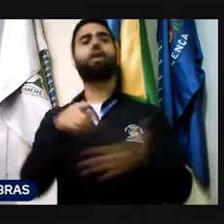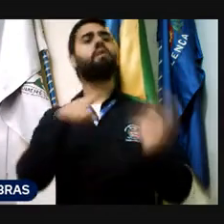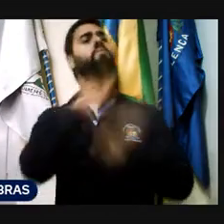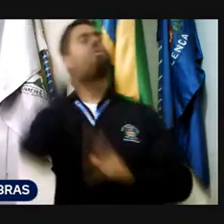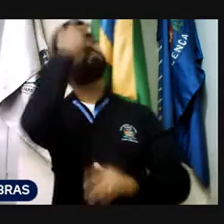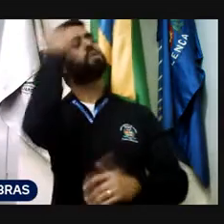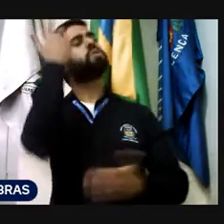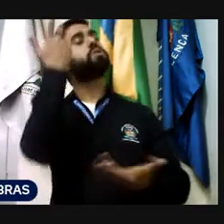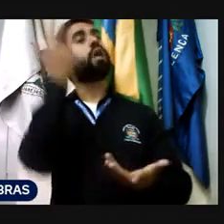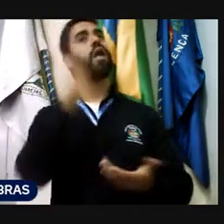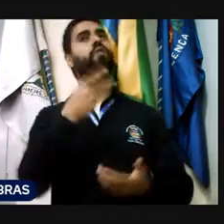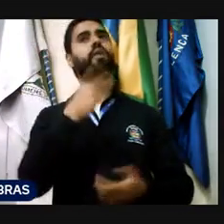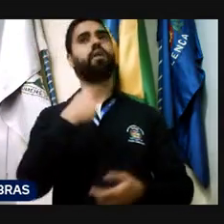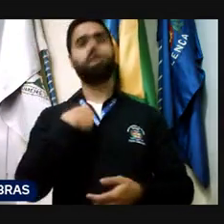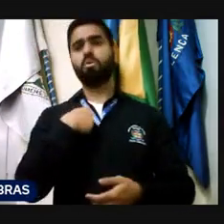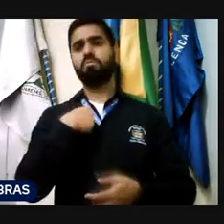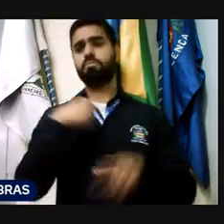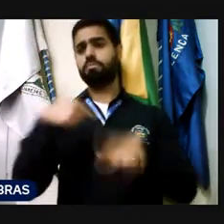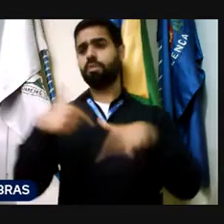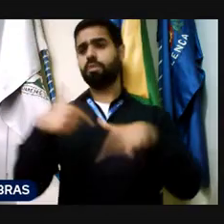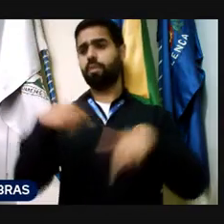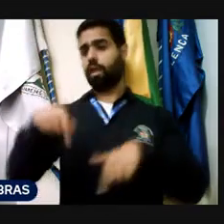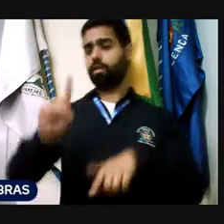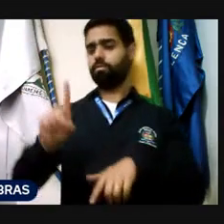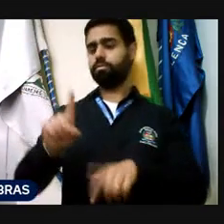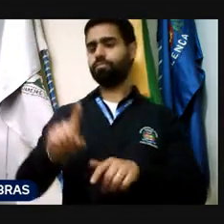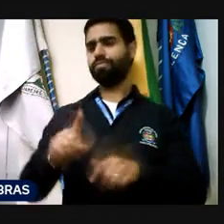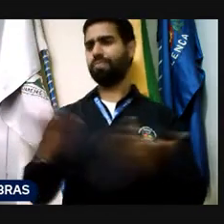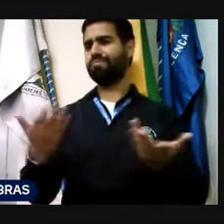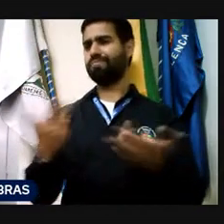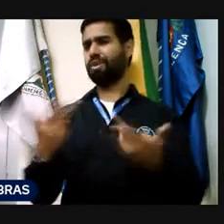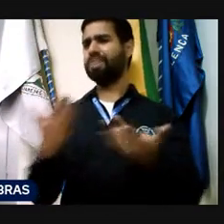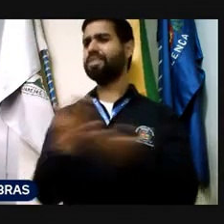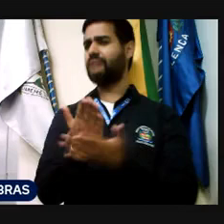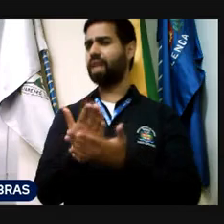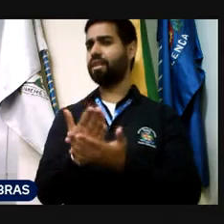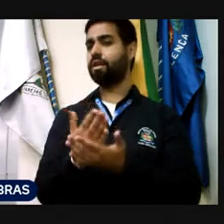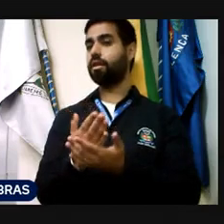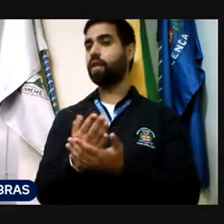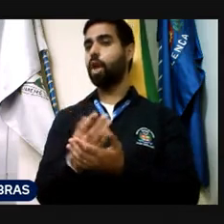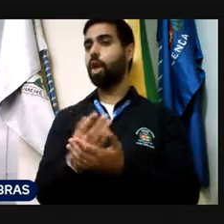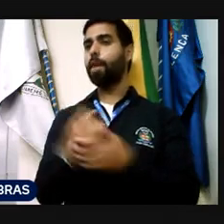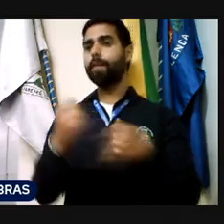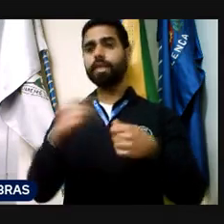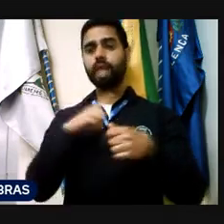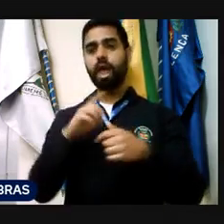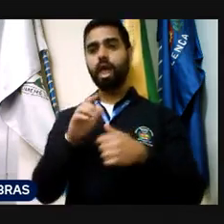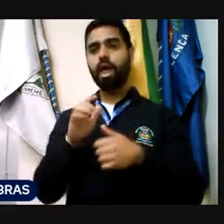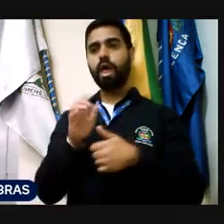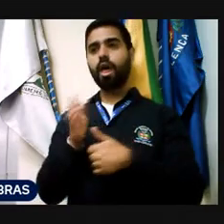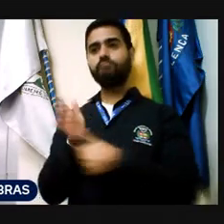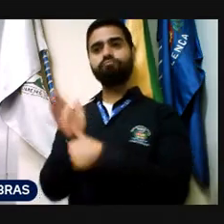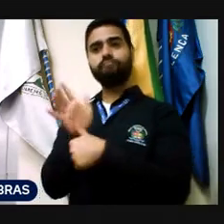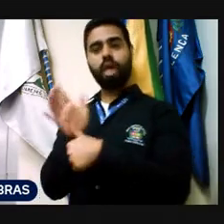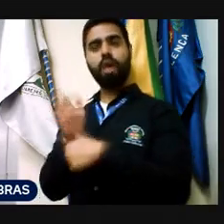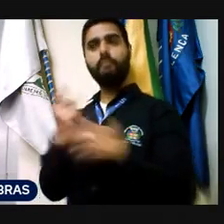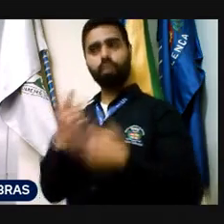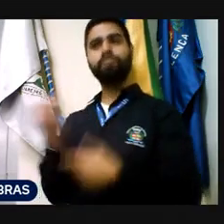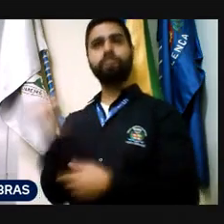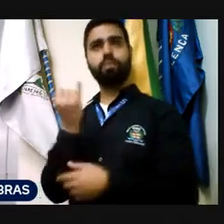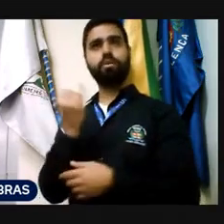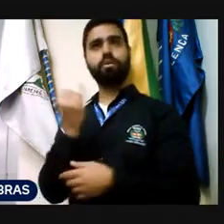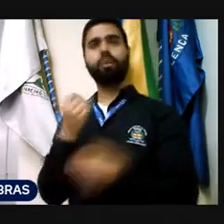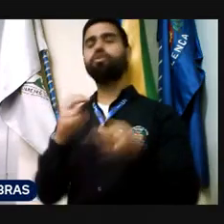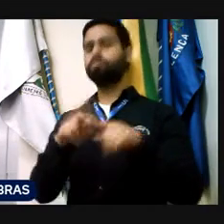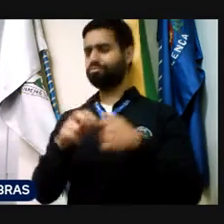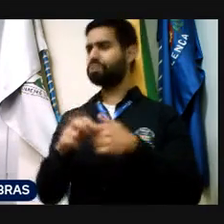pessoa, aí o sujeito fala assim, não, eu não trabalho aqui não. Então, fica chato. Então, essa identificação ela é básica, é extremamente importante. Então, fica